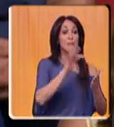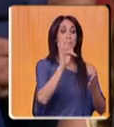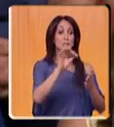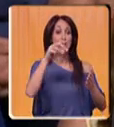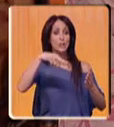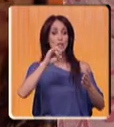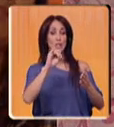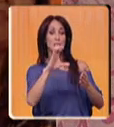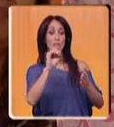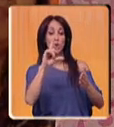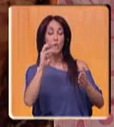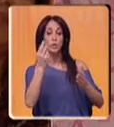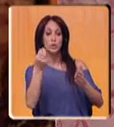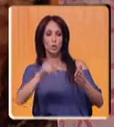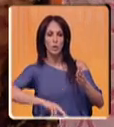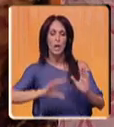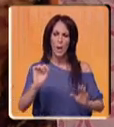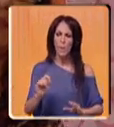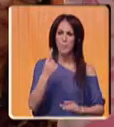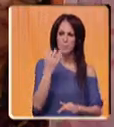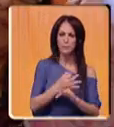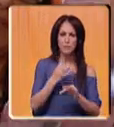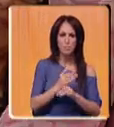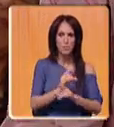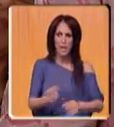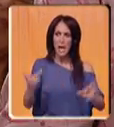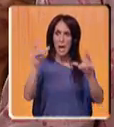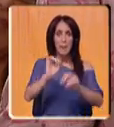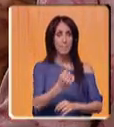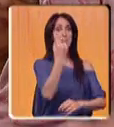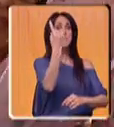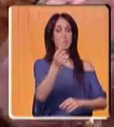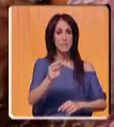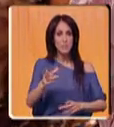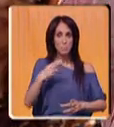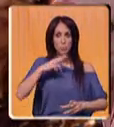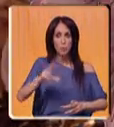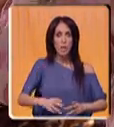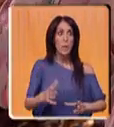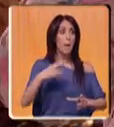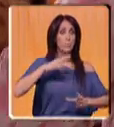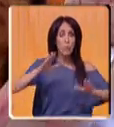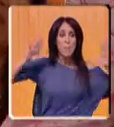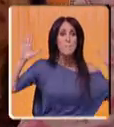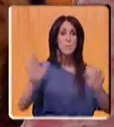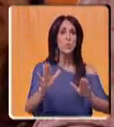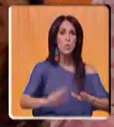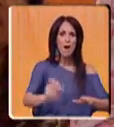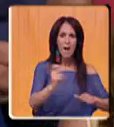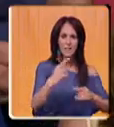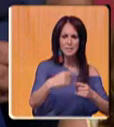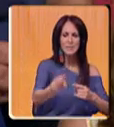era o primeiro dos festivais. Como é que isto foi vivido? Porque era uma novidade em Portugal, o país parou. Parou e havia de parar todos os anos, durante alguns